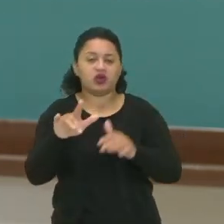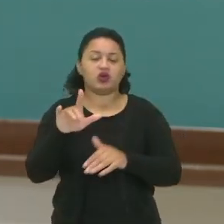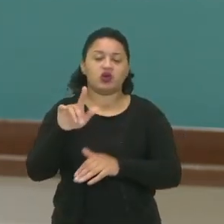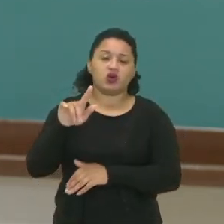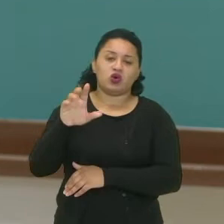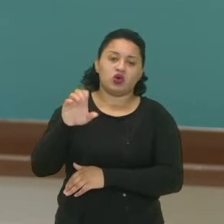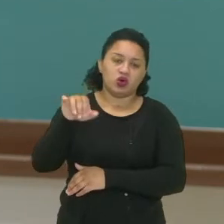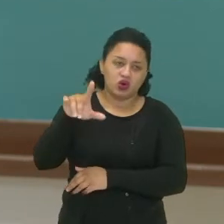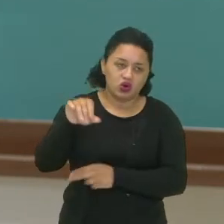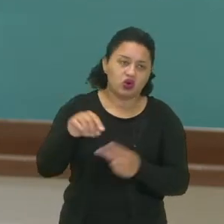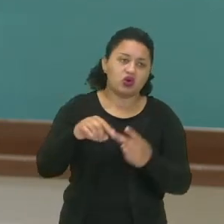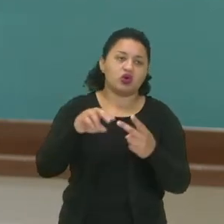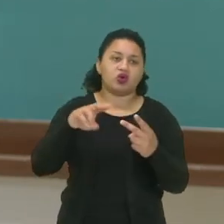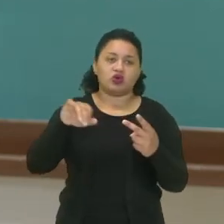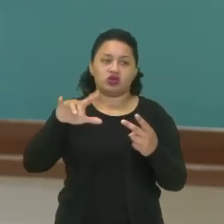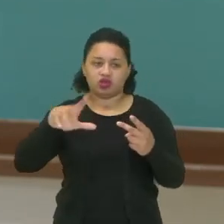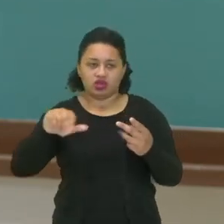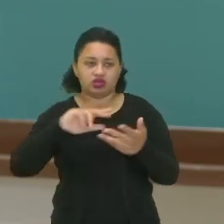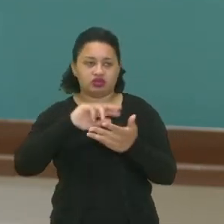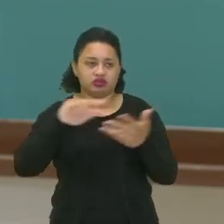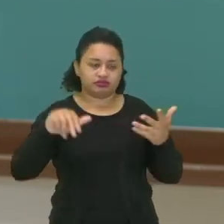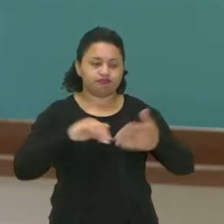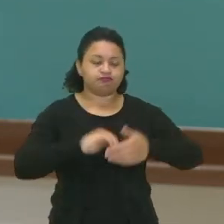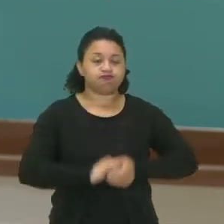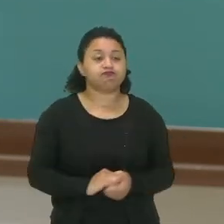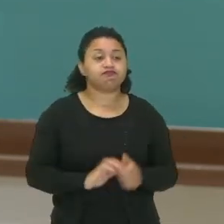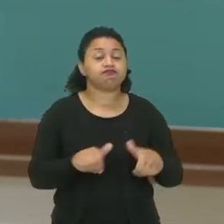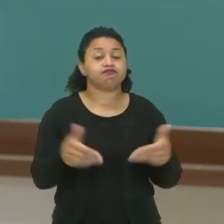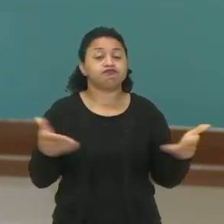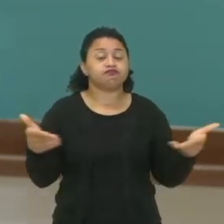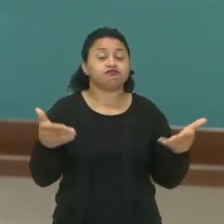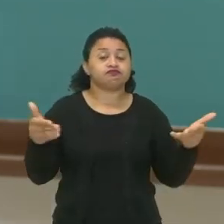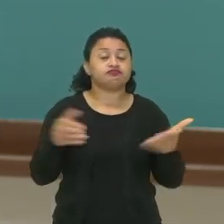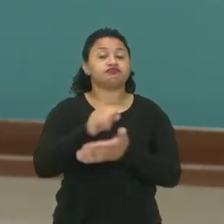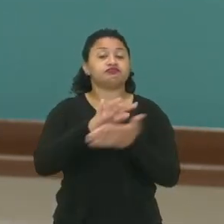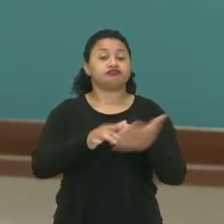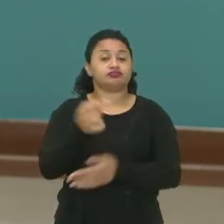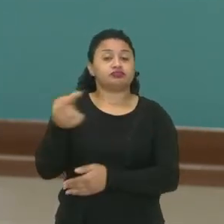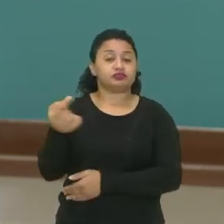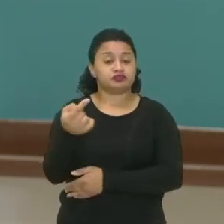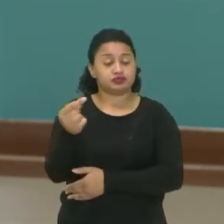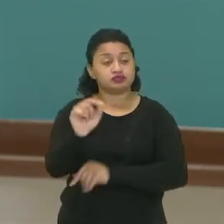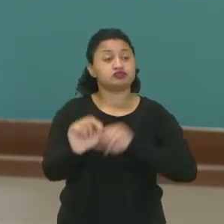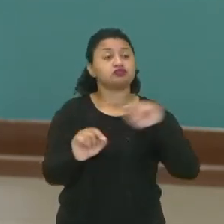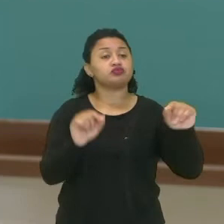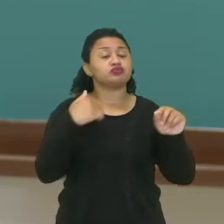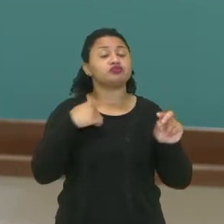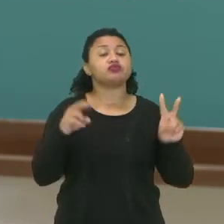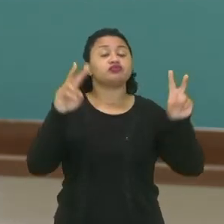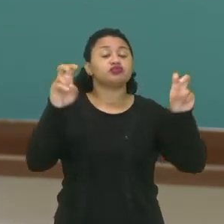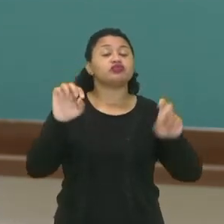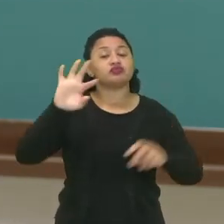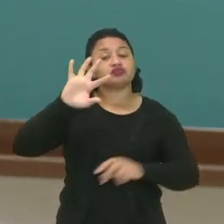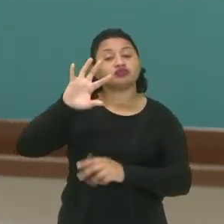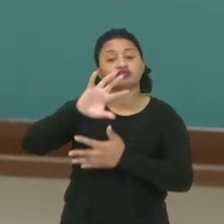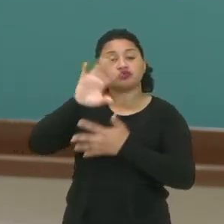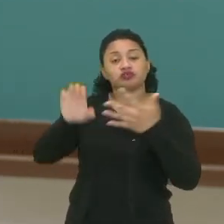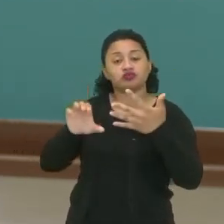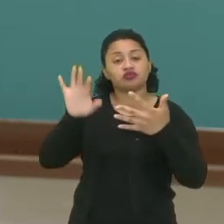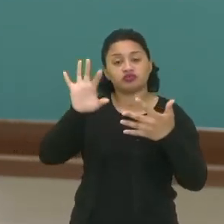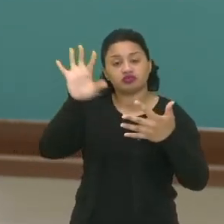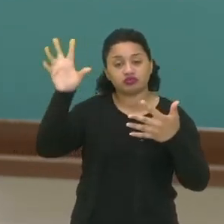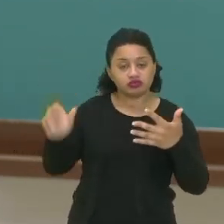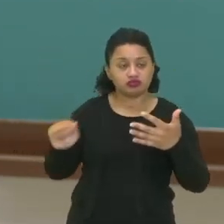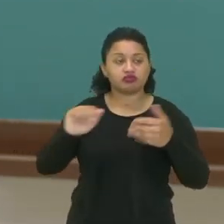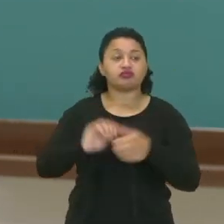assim por diante. Ok? Muito bem. Então vamos para a nossa primeira atividade aqui, então, sobre o continente africano.